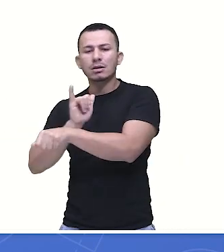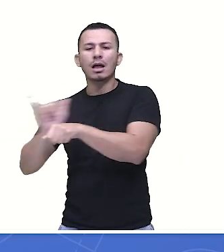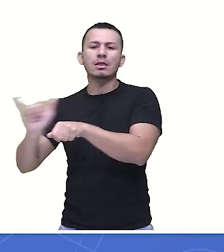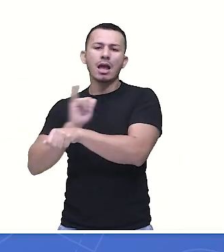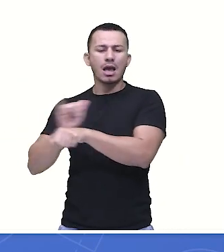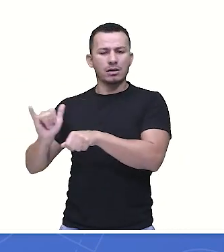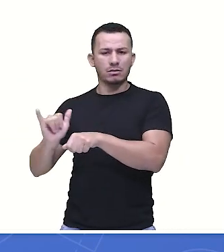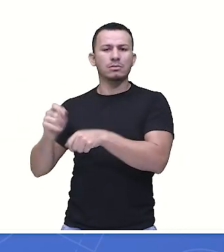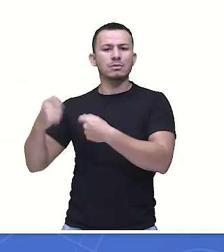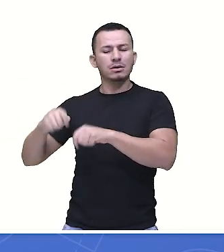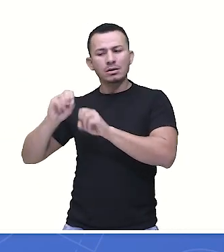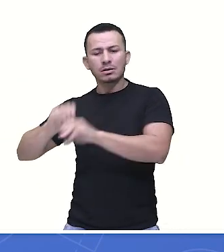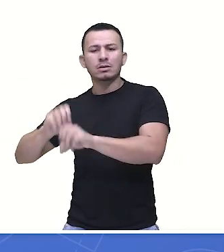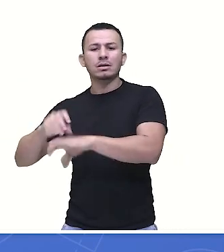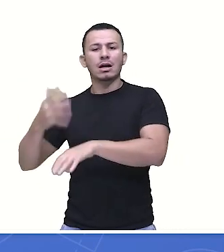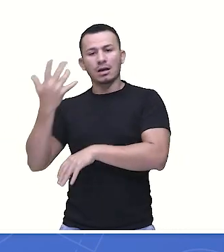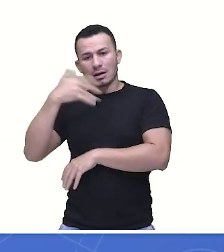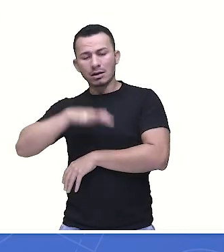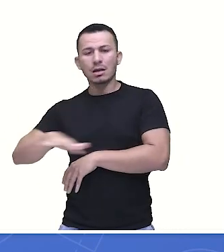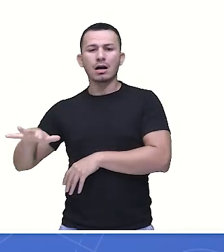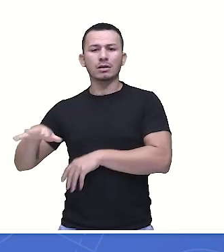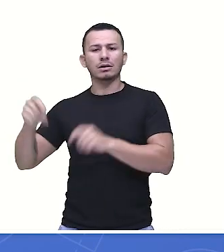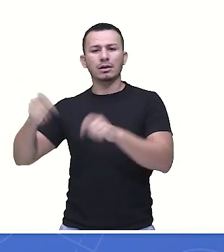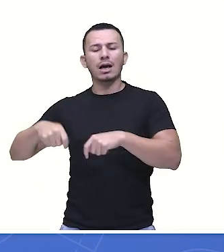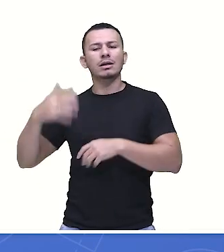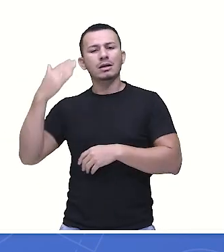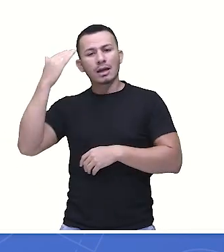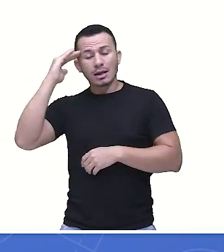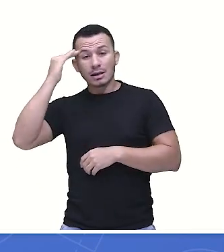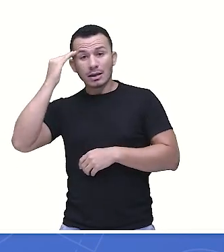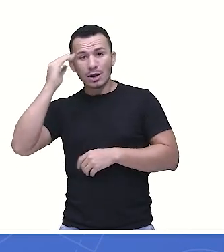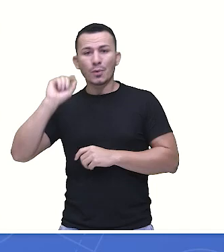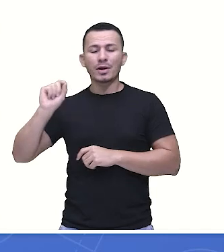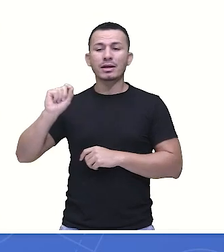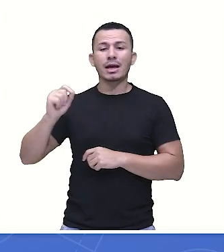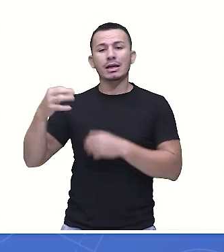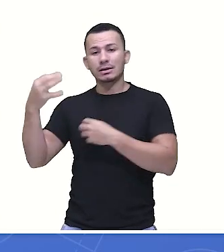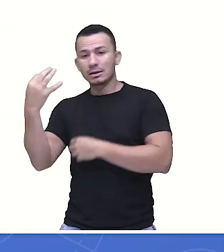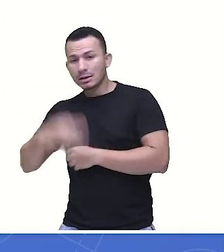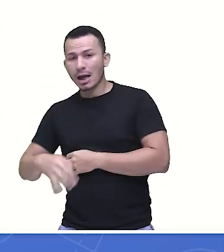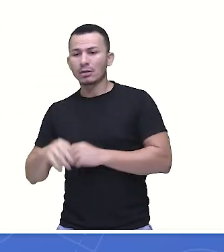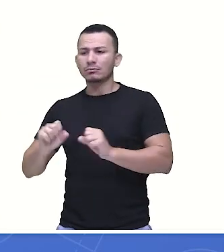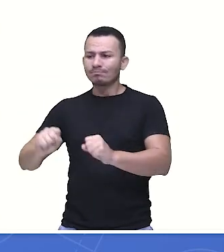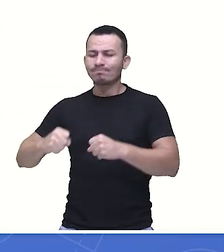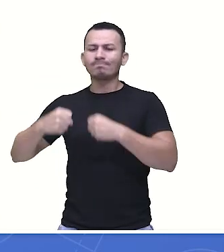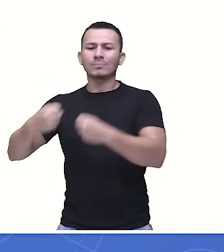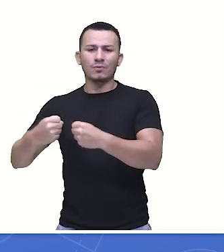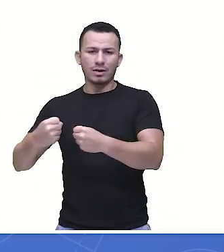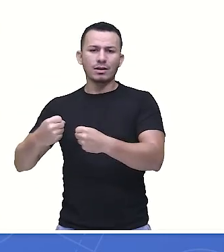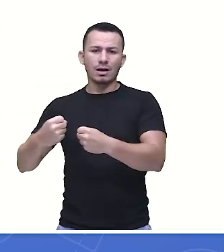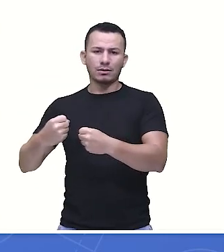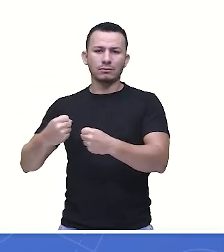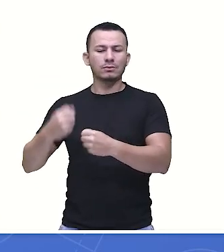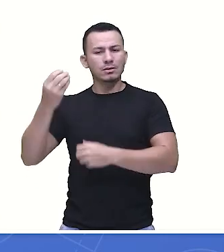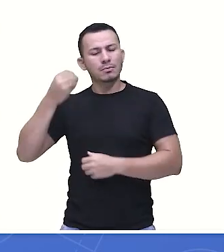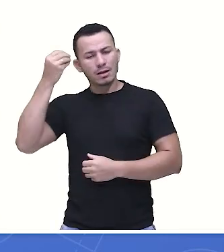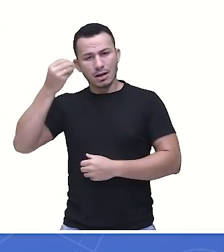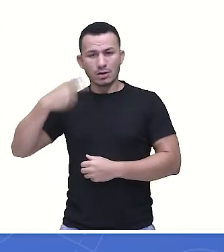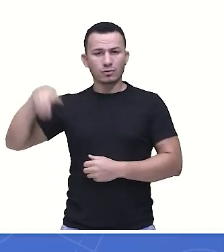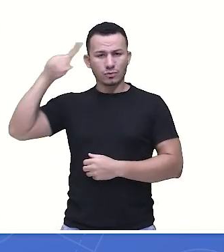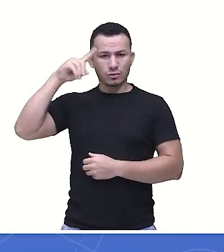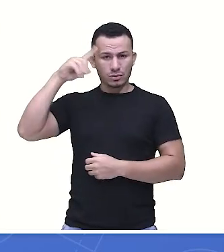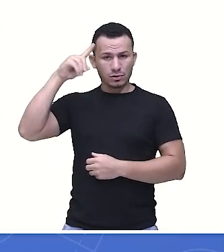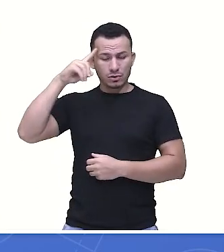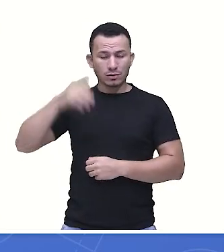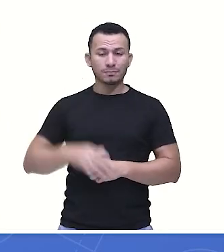papel, né? Da criança poder saber que enfrentar as incertezas do dia a dia. O sexto